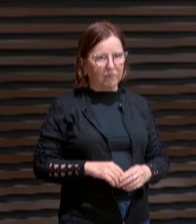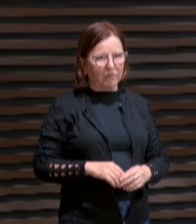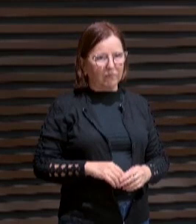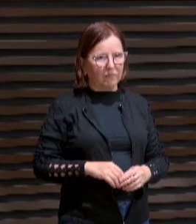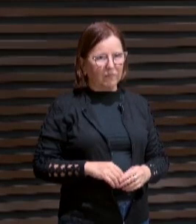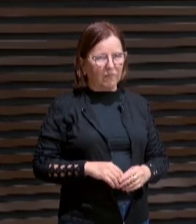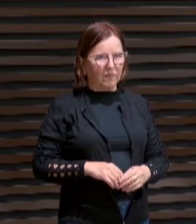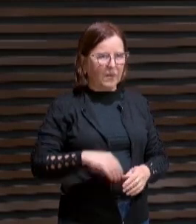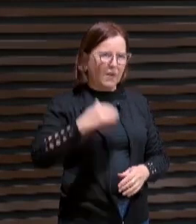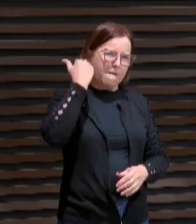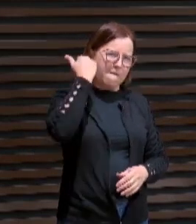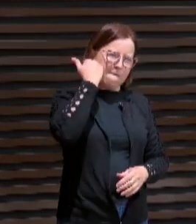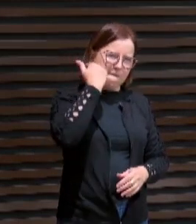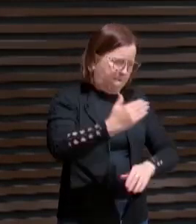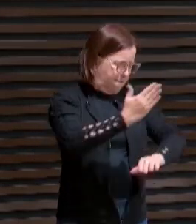profundos cortes na carne.